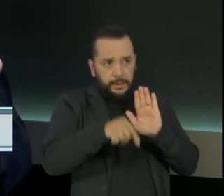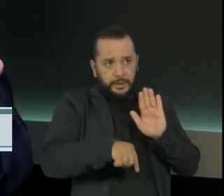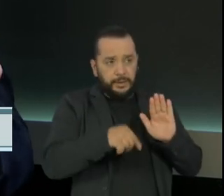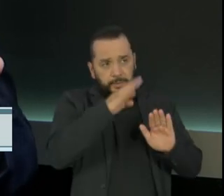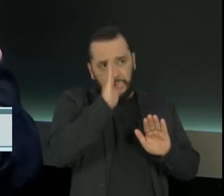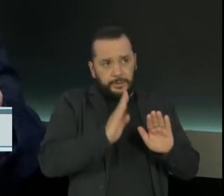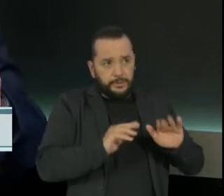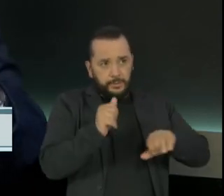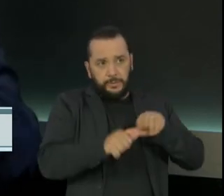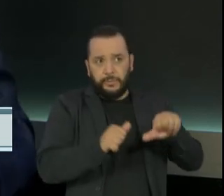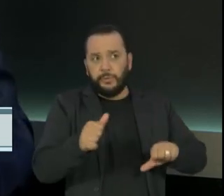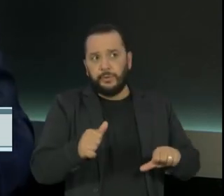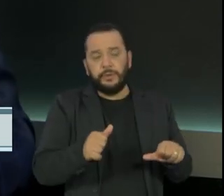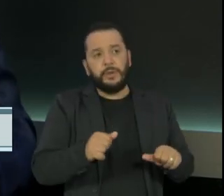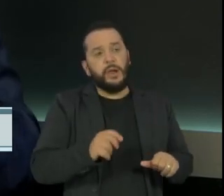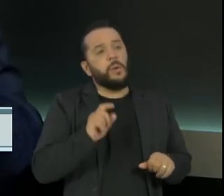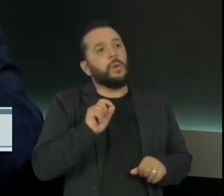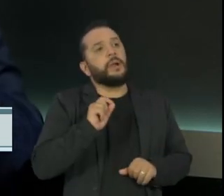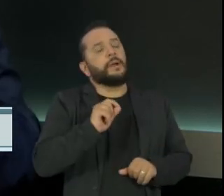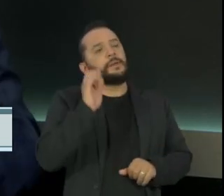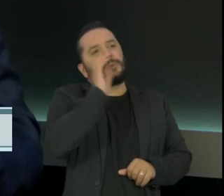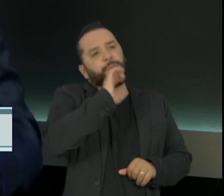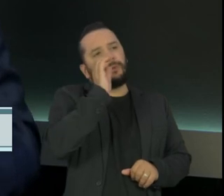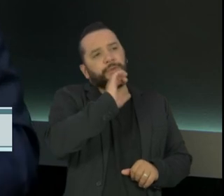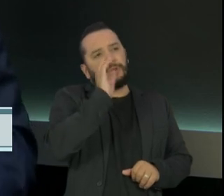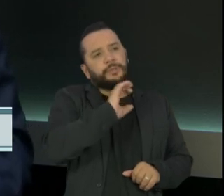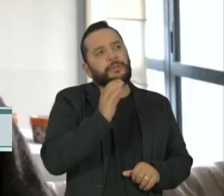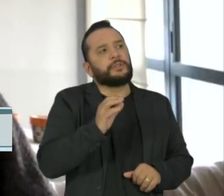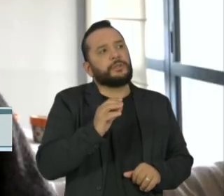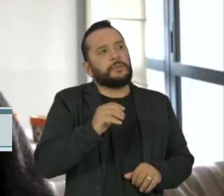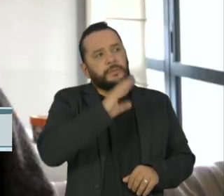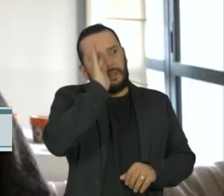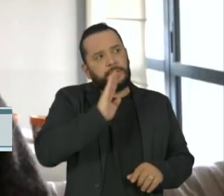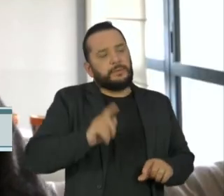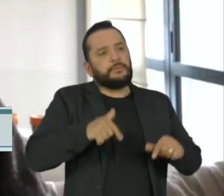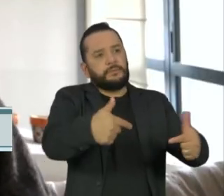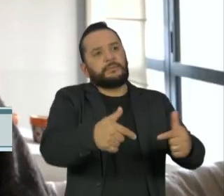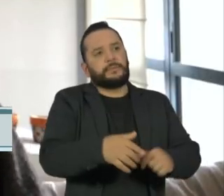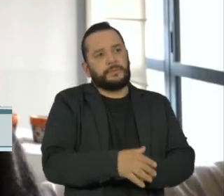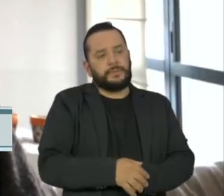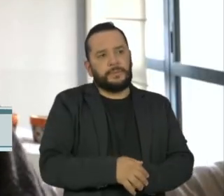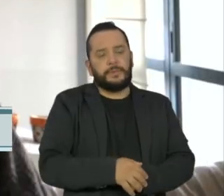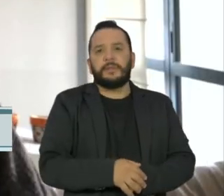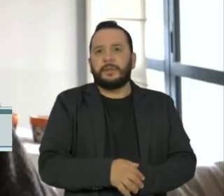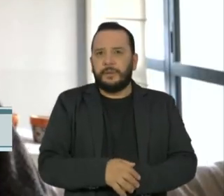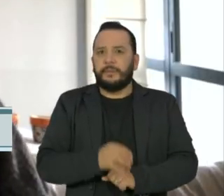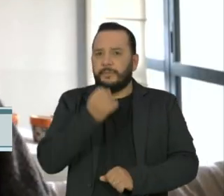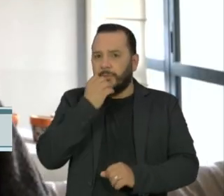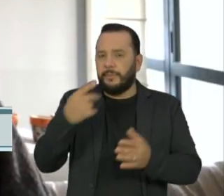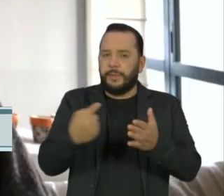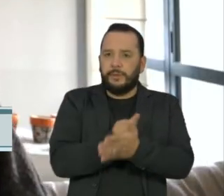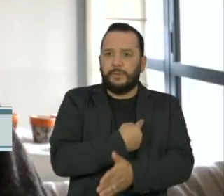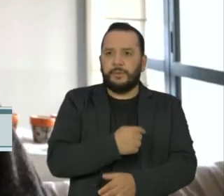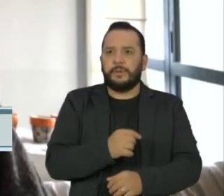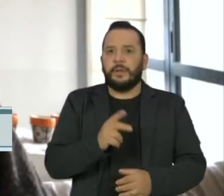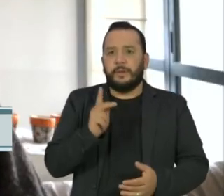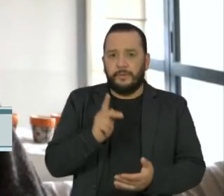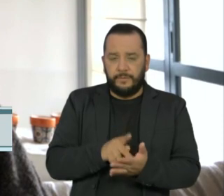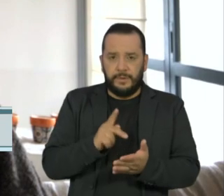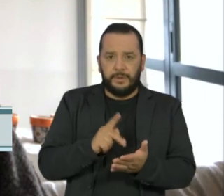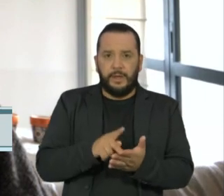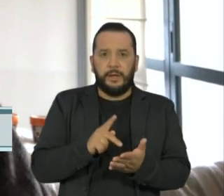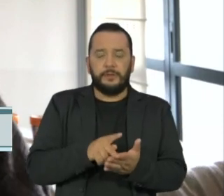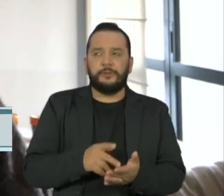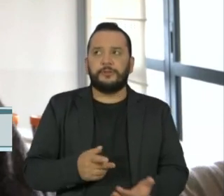fazer ou o que é urgente agora que o Brasil faça? Olha, essa acho que é uma ótima pergunta. Na verdade, eu acho que